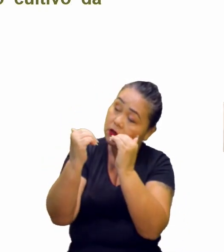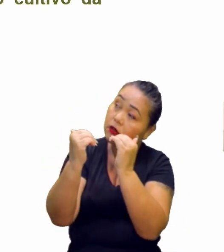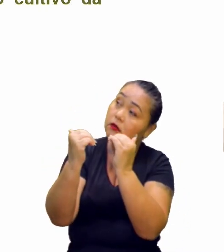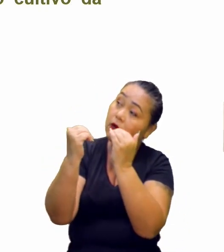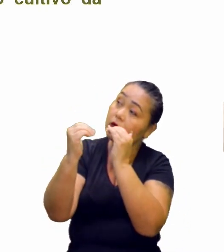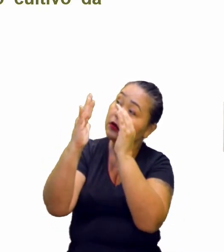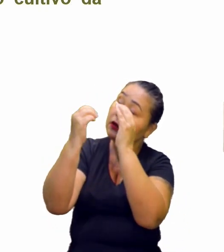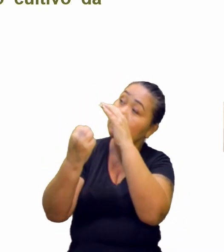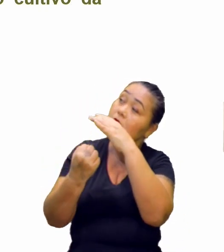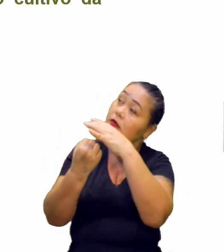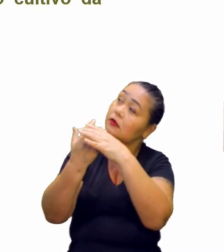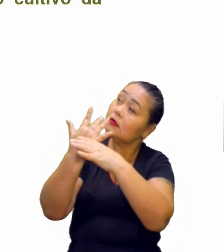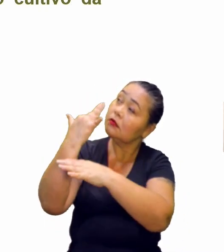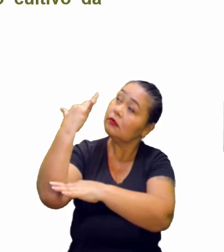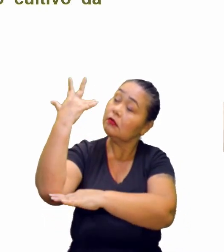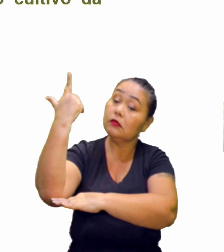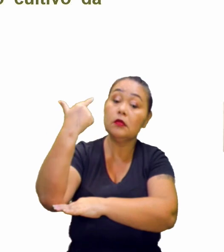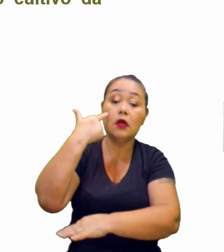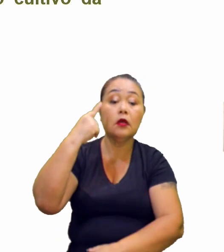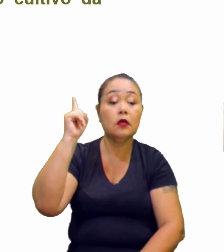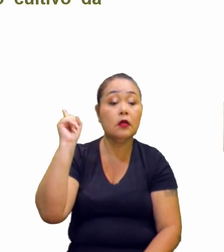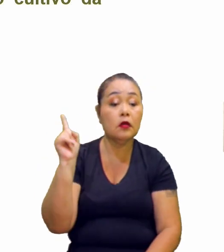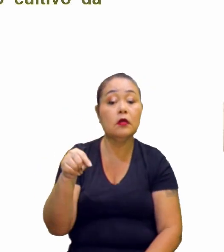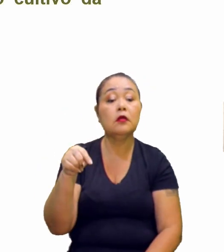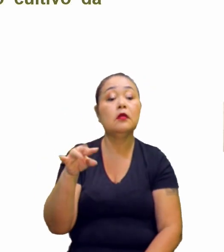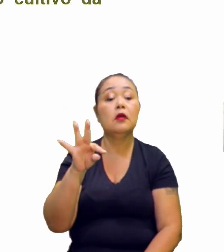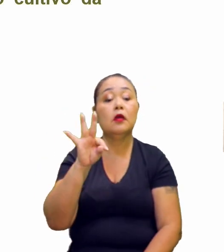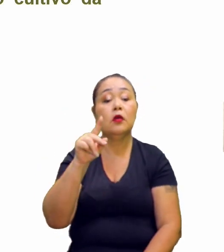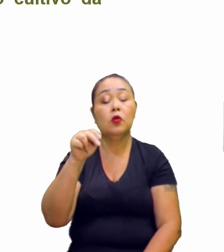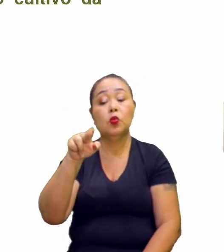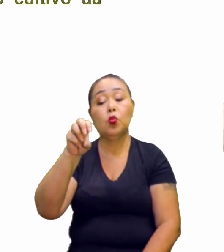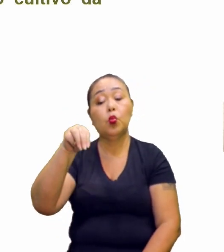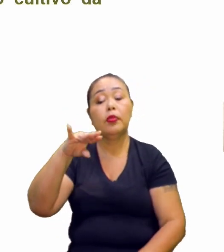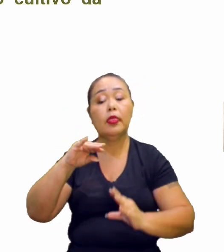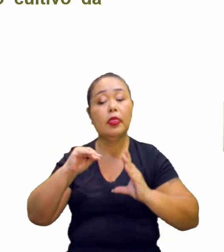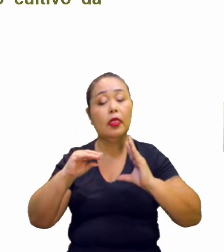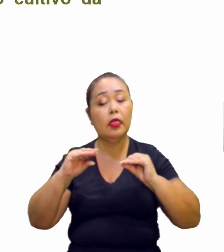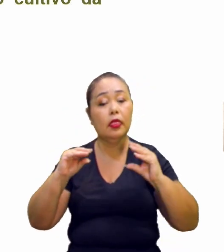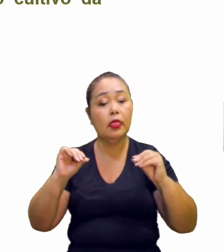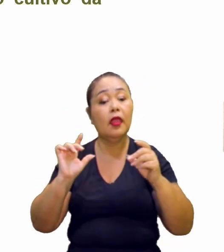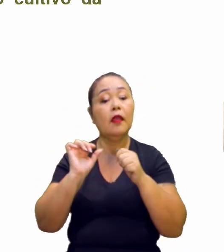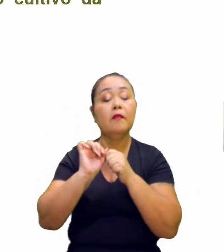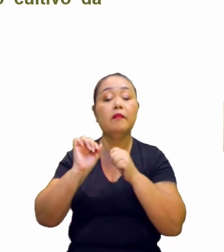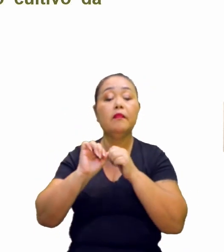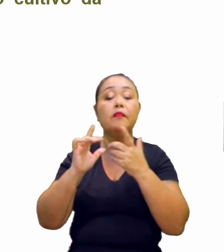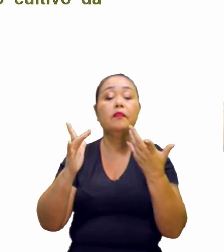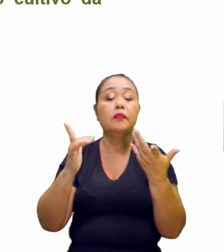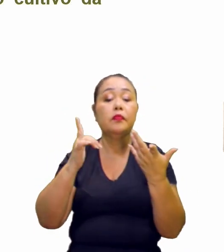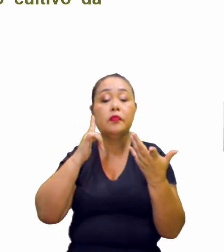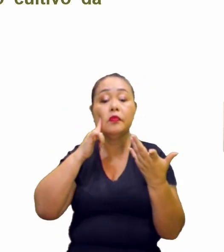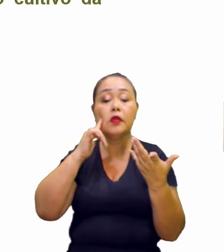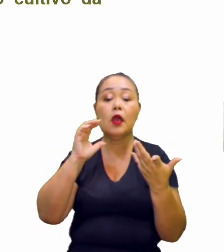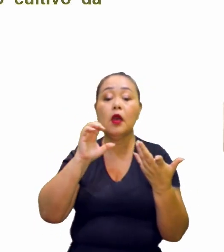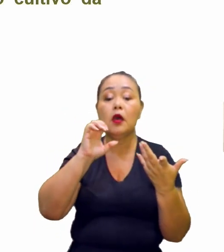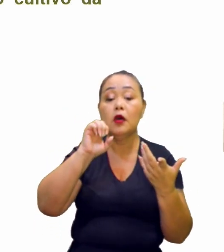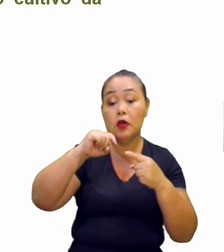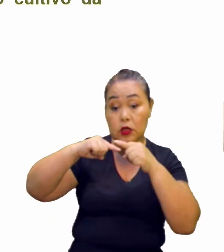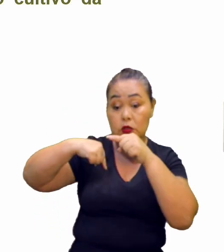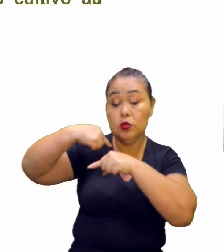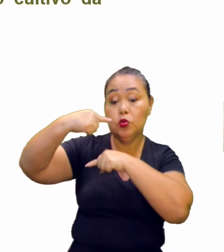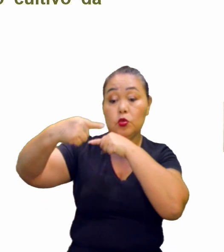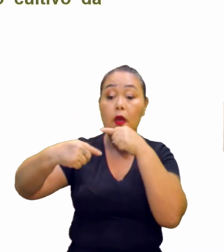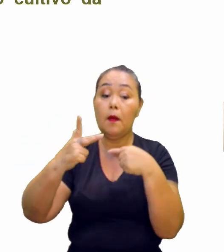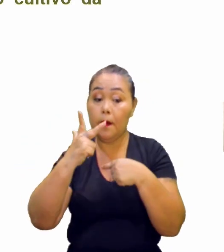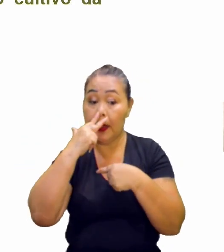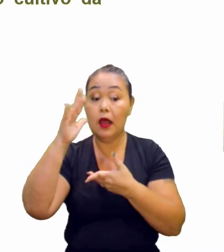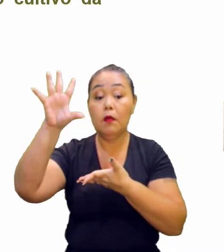né? E no caso dos trópicos úmidos, as florestas sucessionais elas vão aparecer. As florestas sucessionais parecem ser o